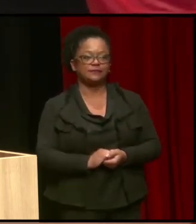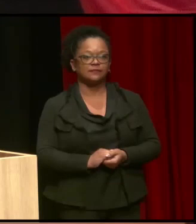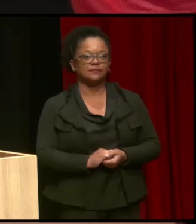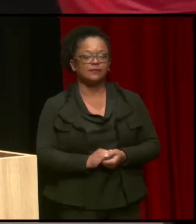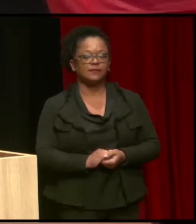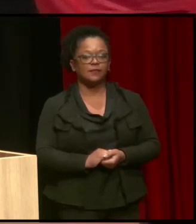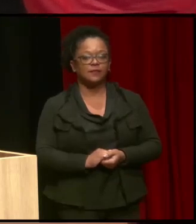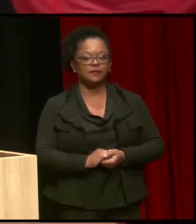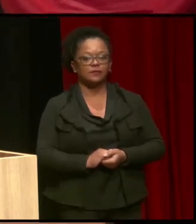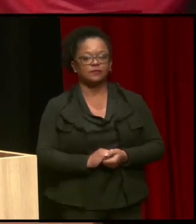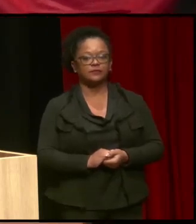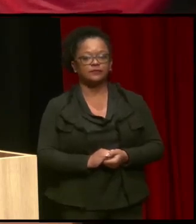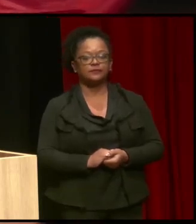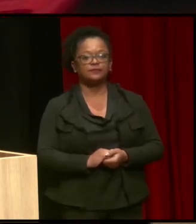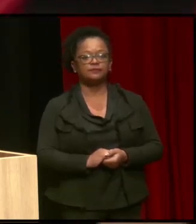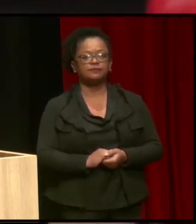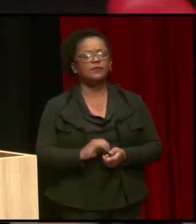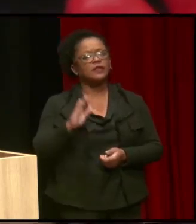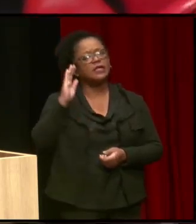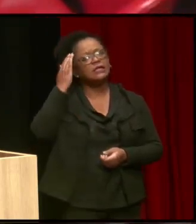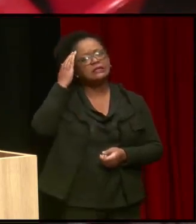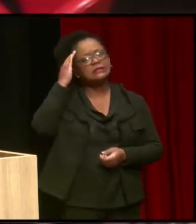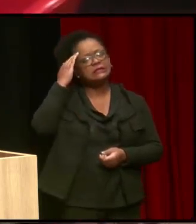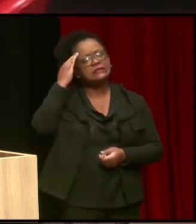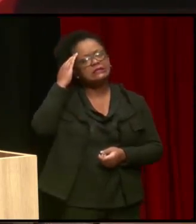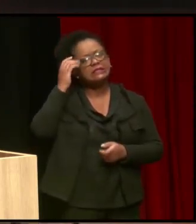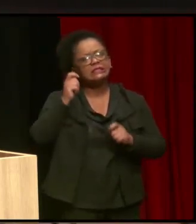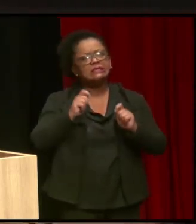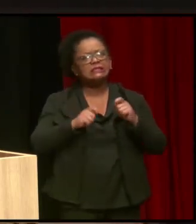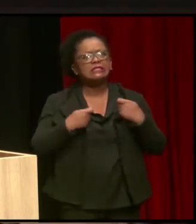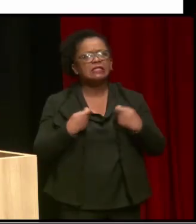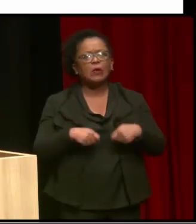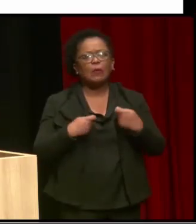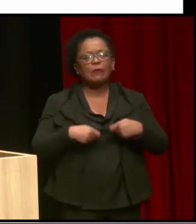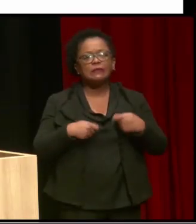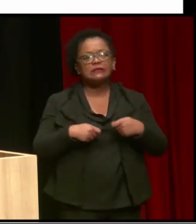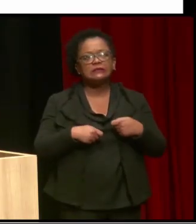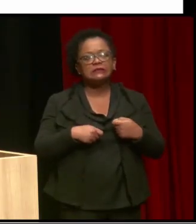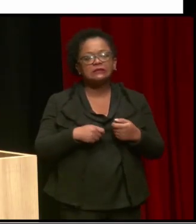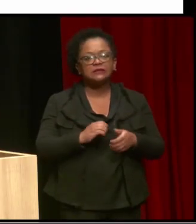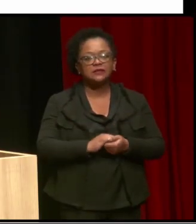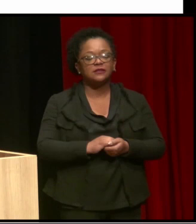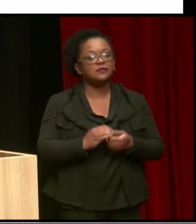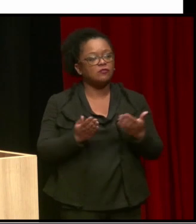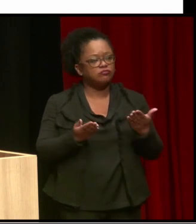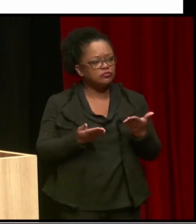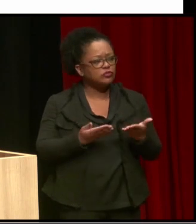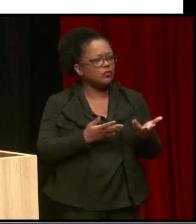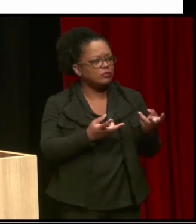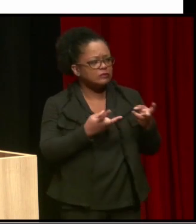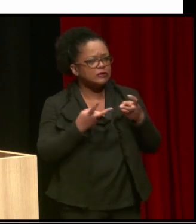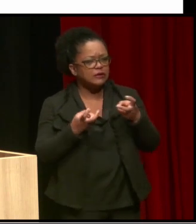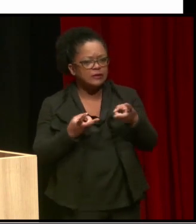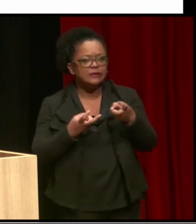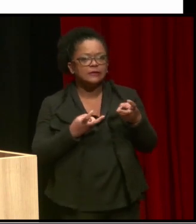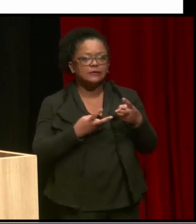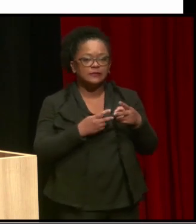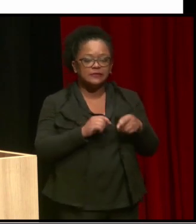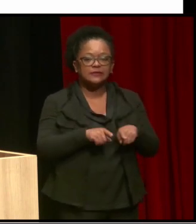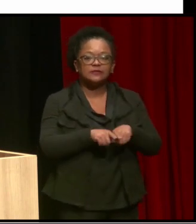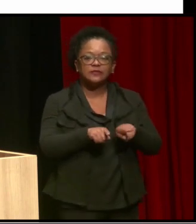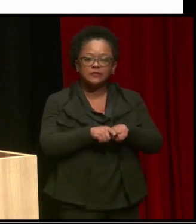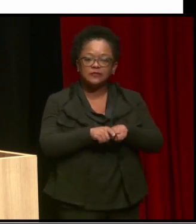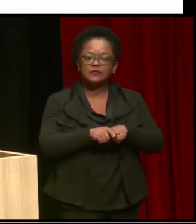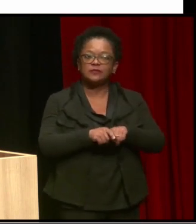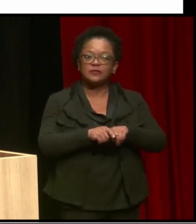Agora vamos entender um pouquinho essa necessidade. Estão vendo uma igreja aqui, para os amigos e irmãos cegos, e tem uma foto de uma igreja,